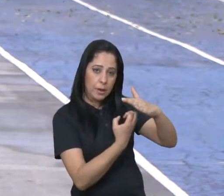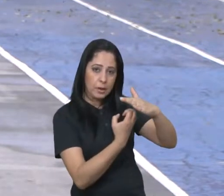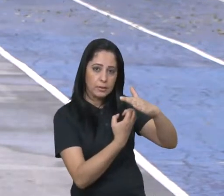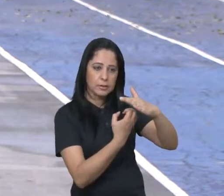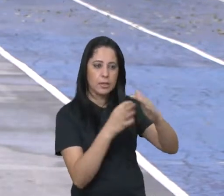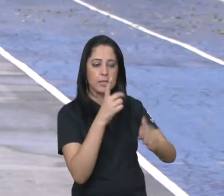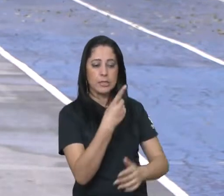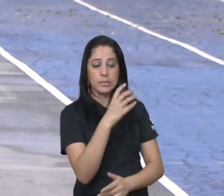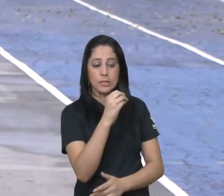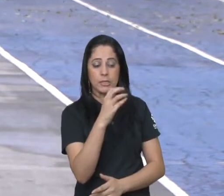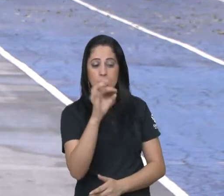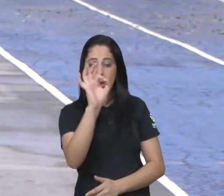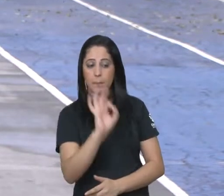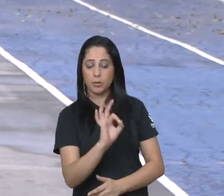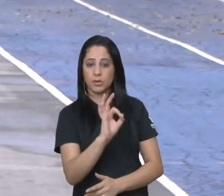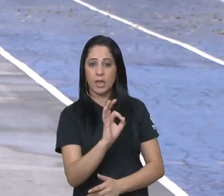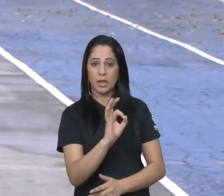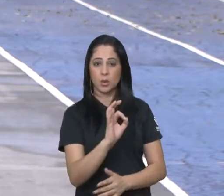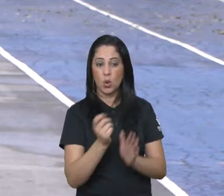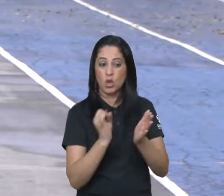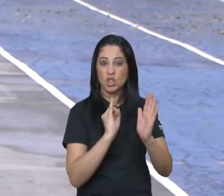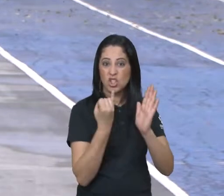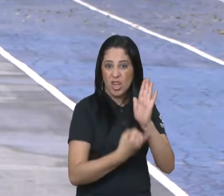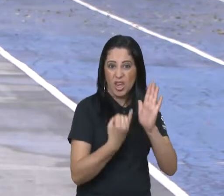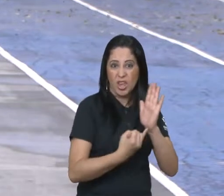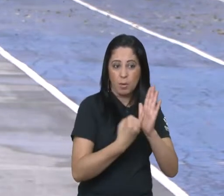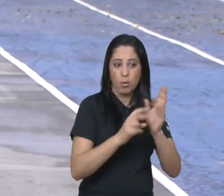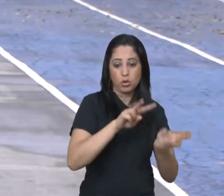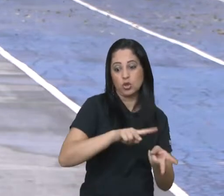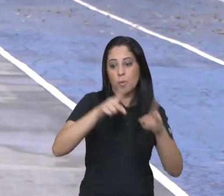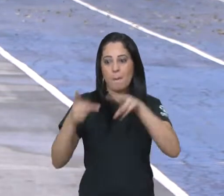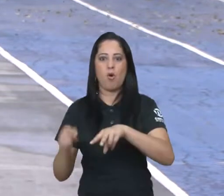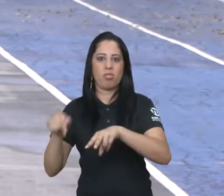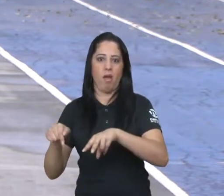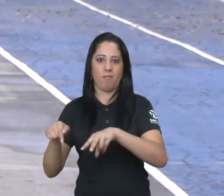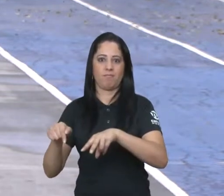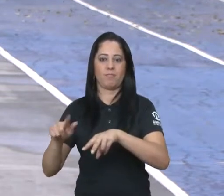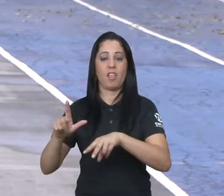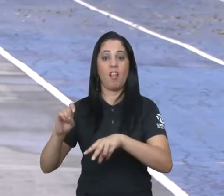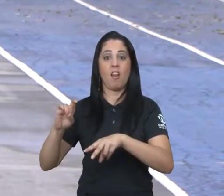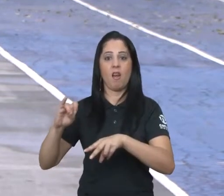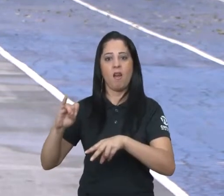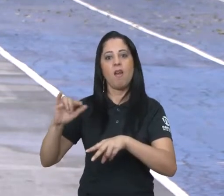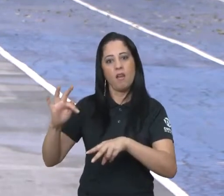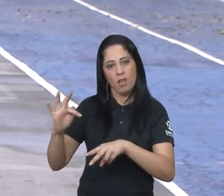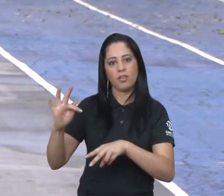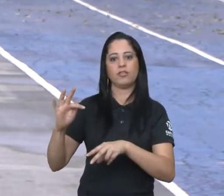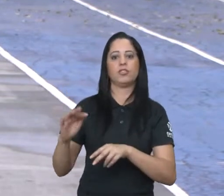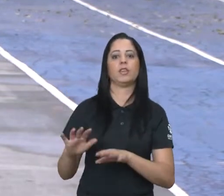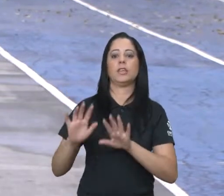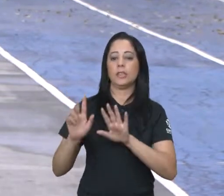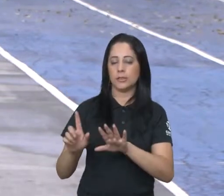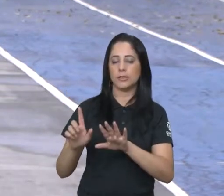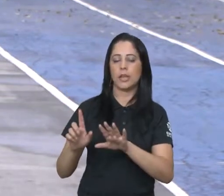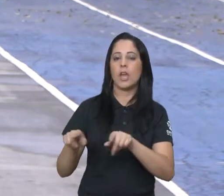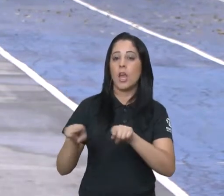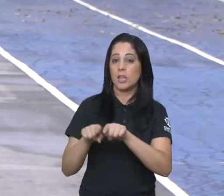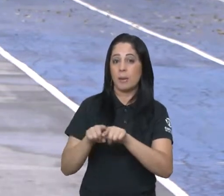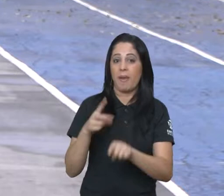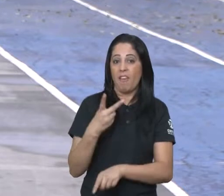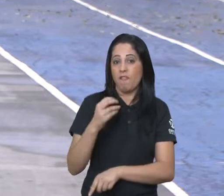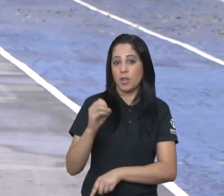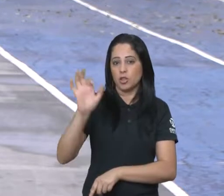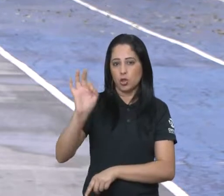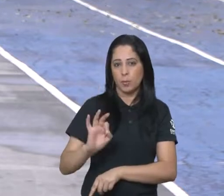ou jurídicas, a destinarem 100% do valor do IPTU ou do ISS a projetos esportivos da cidade, além